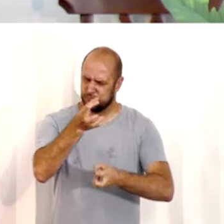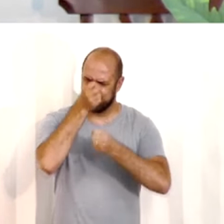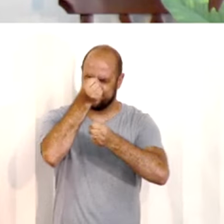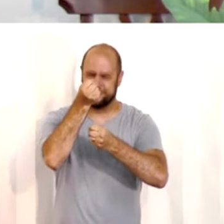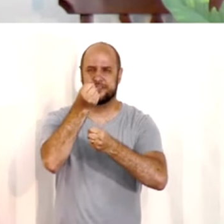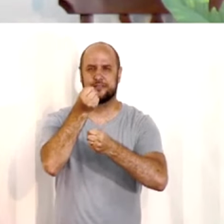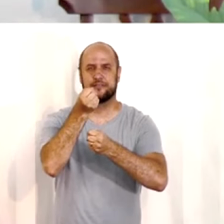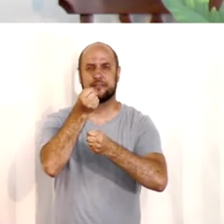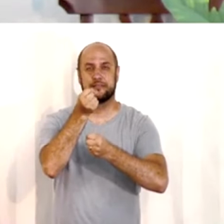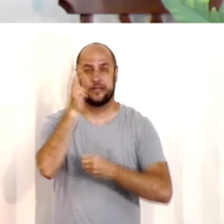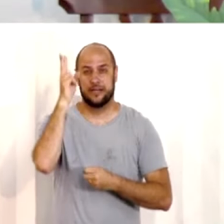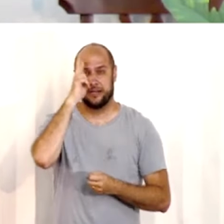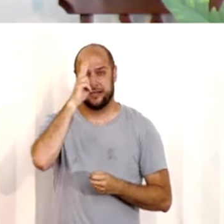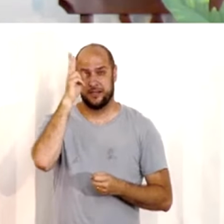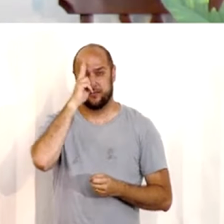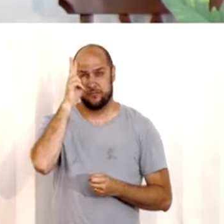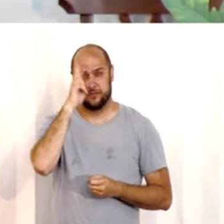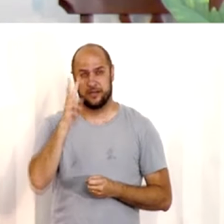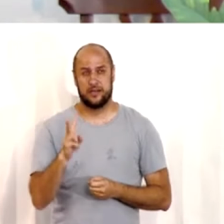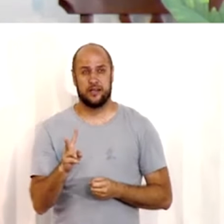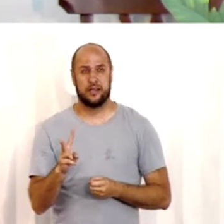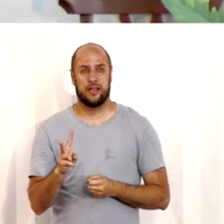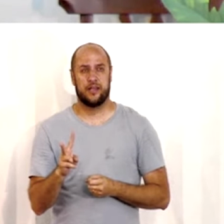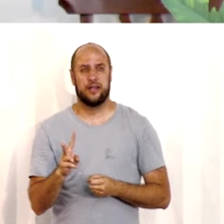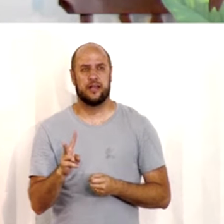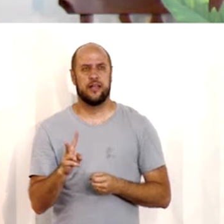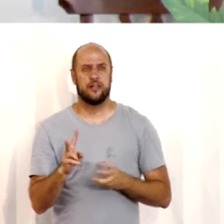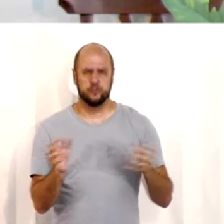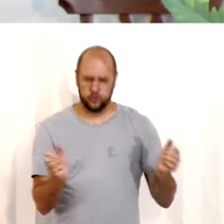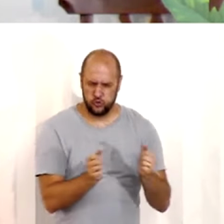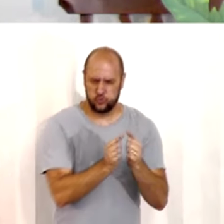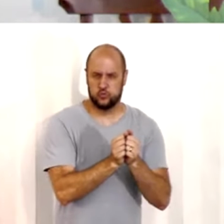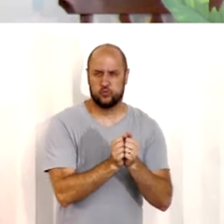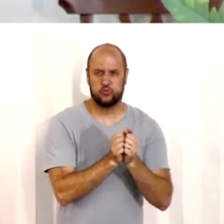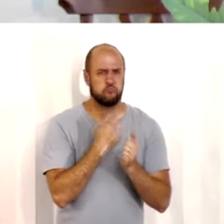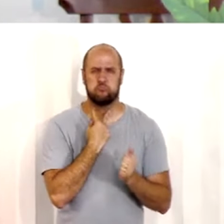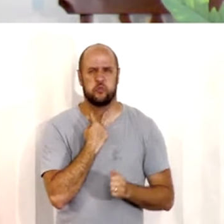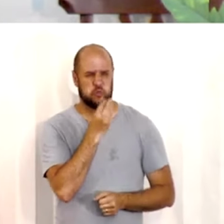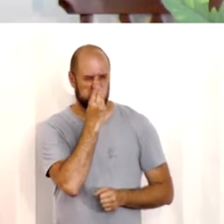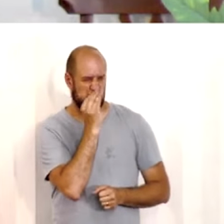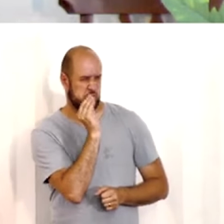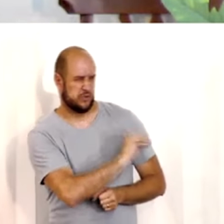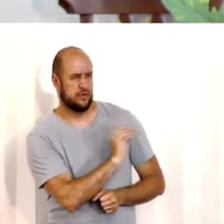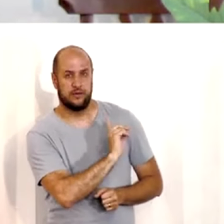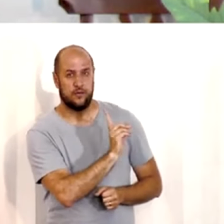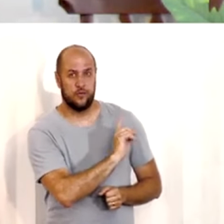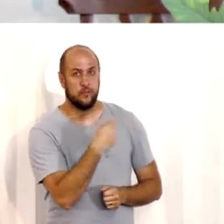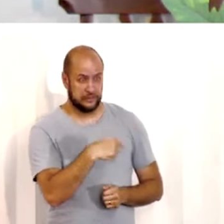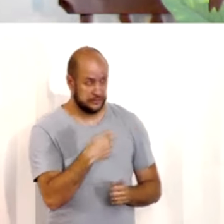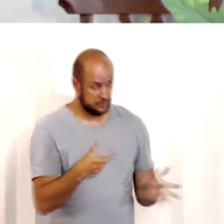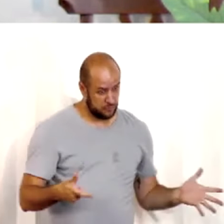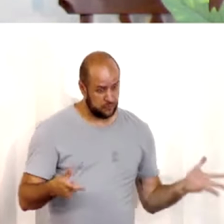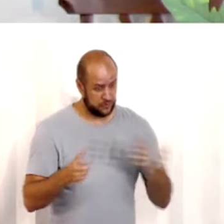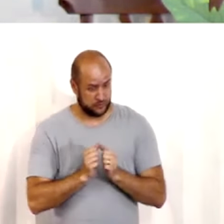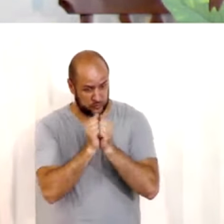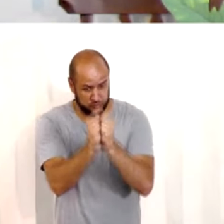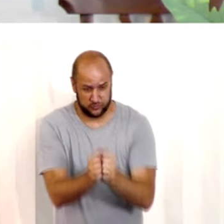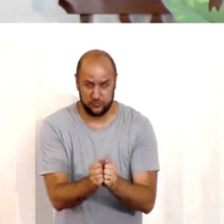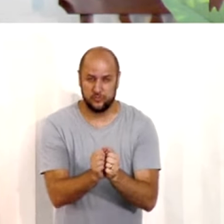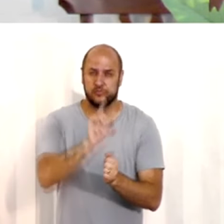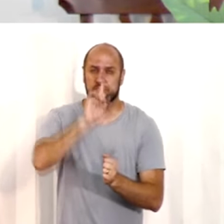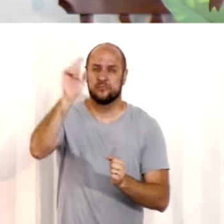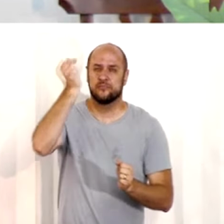Lembre que deixar alguém que a gente ama para trás é uma atitude de desamor que precisaria ser repensada. Que Deus nos dê graça